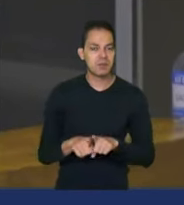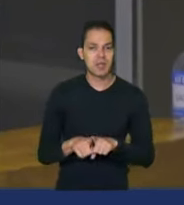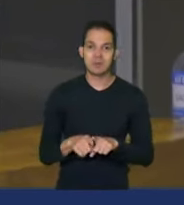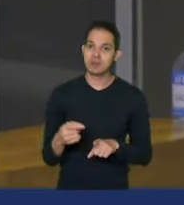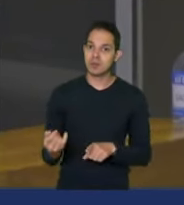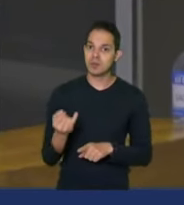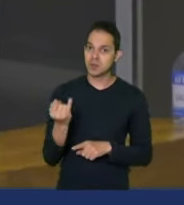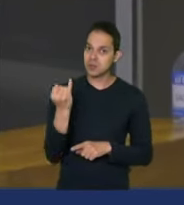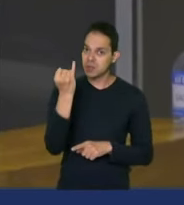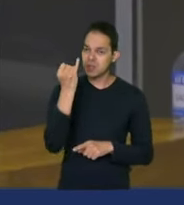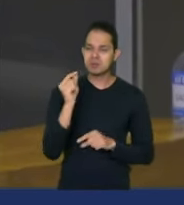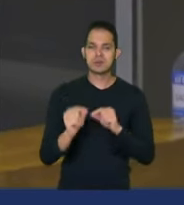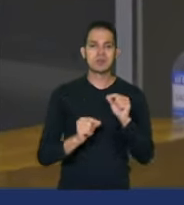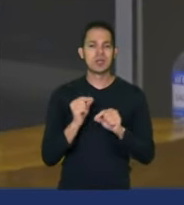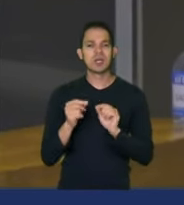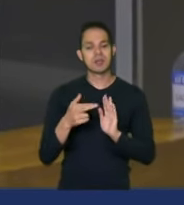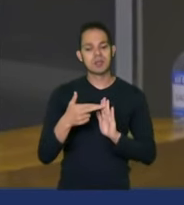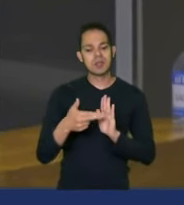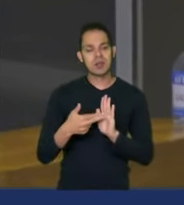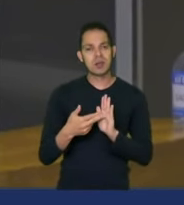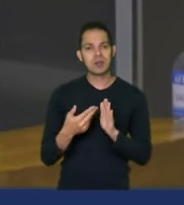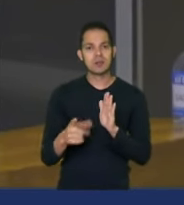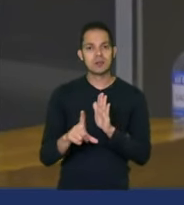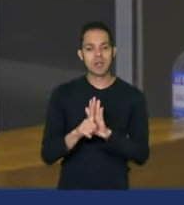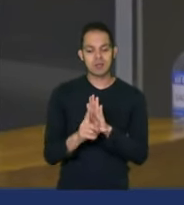é a regulação via legislação,